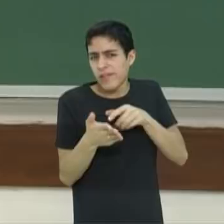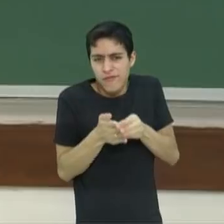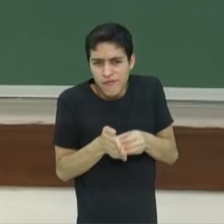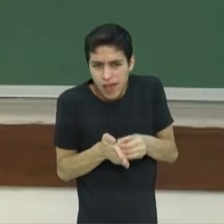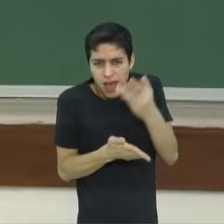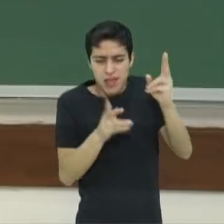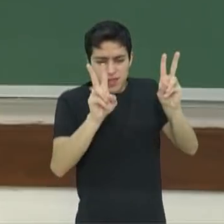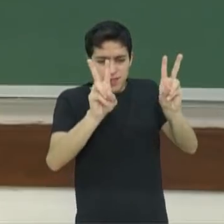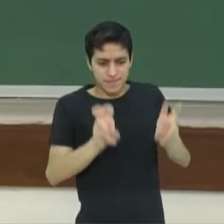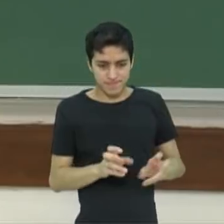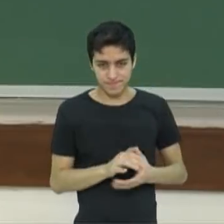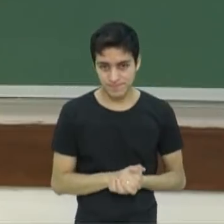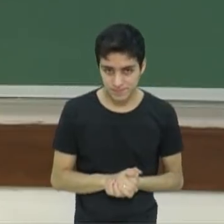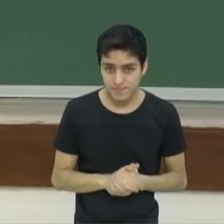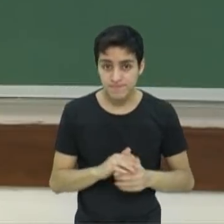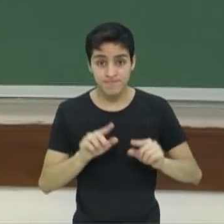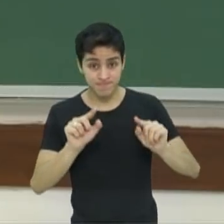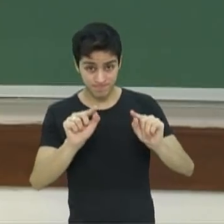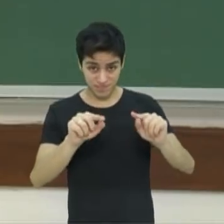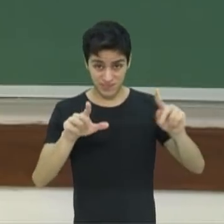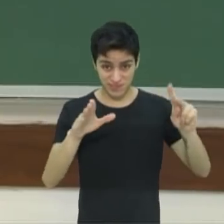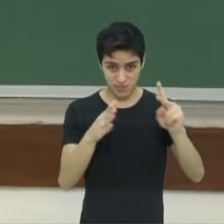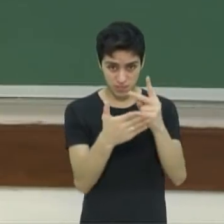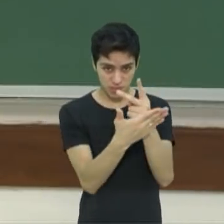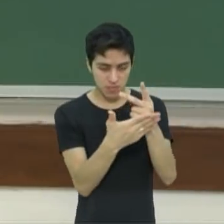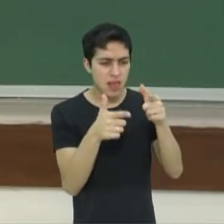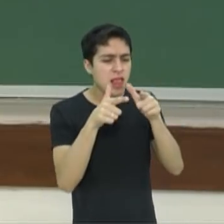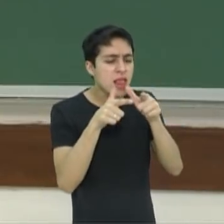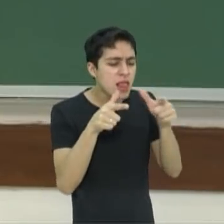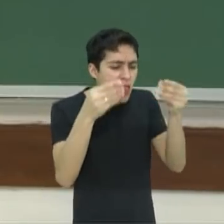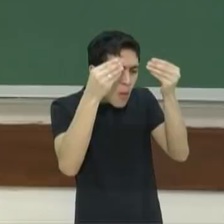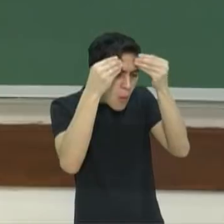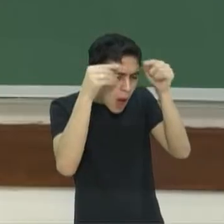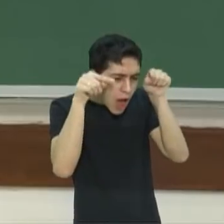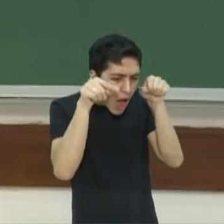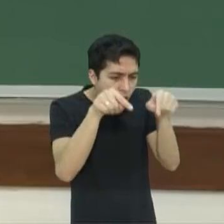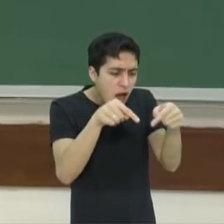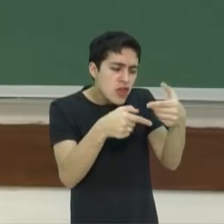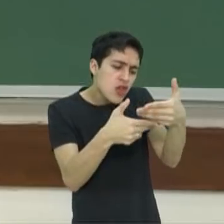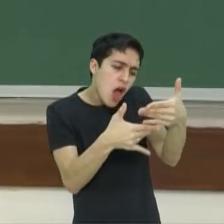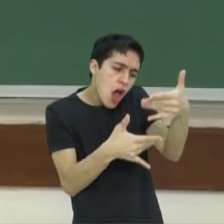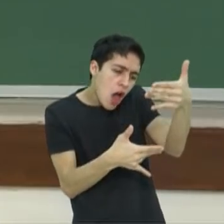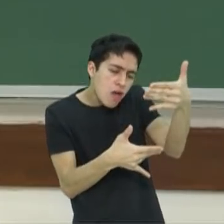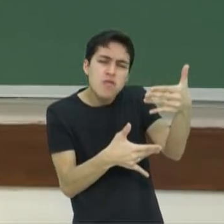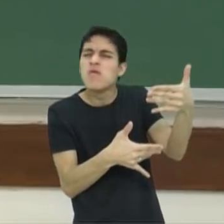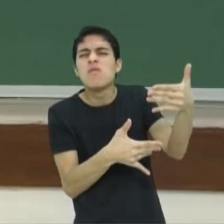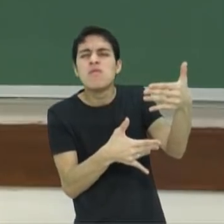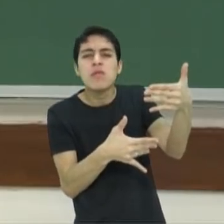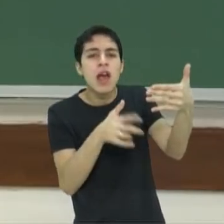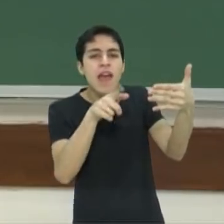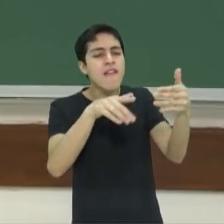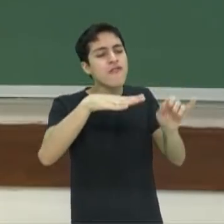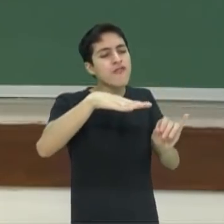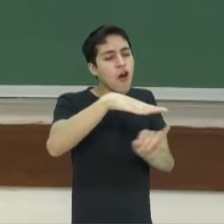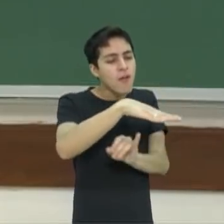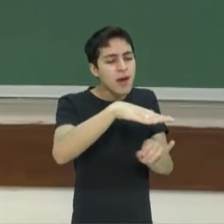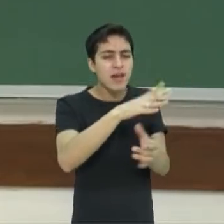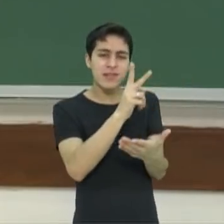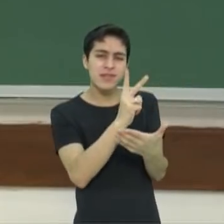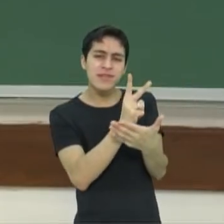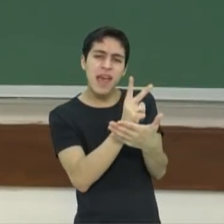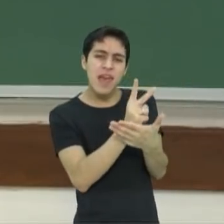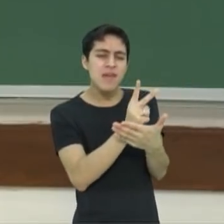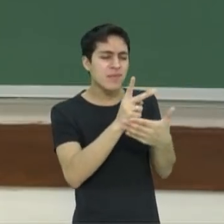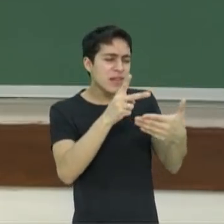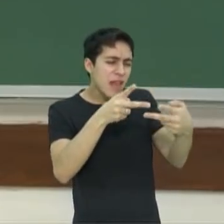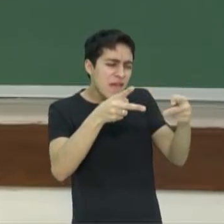O que ocorre também é que a linguagem da crônica, como nós vimos ali, é informal. Sempre há traços de informalidade, num